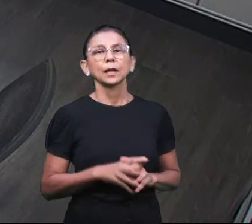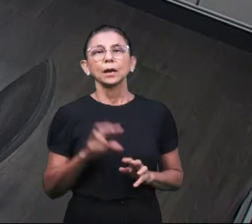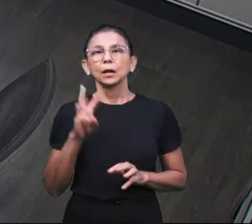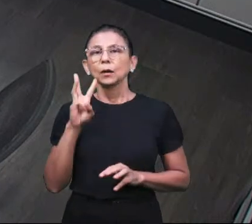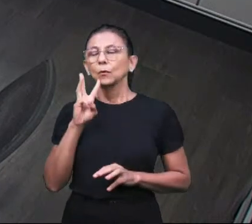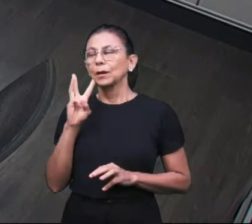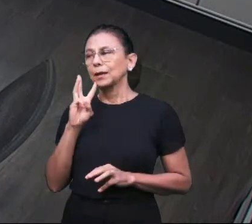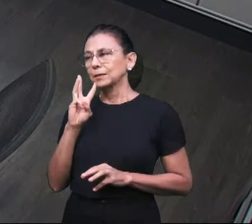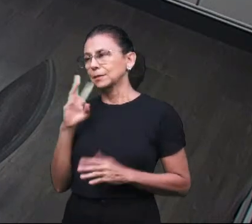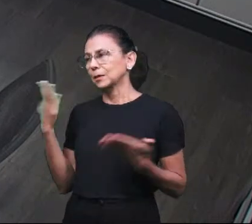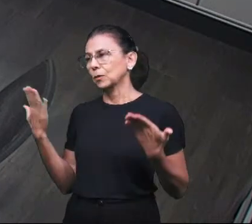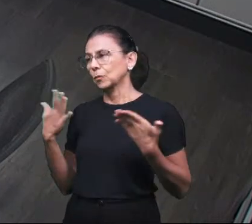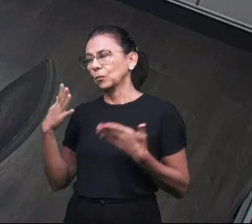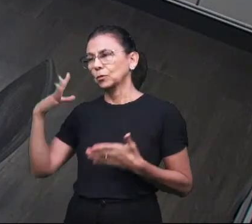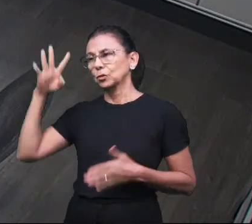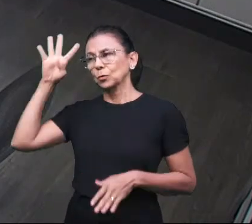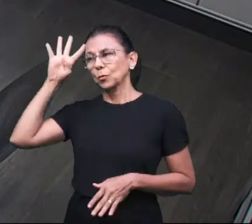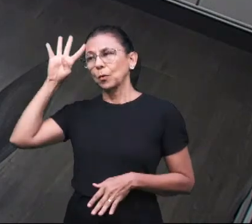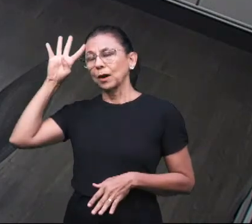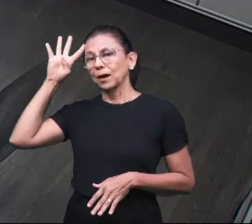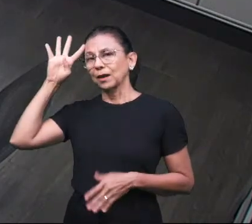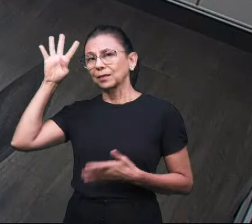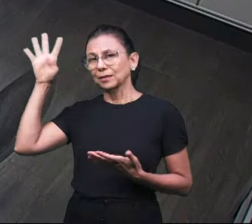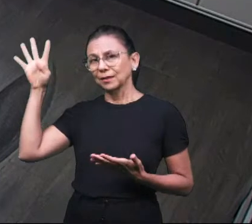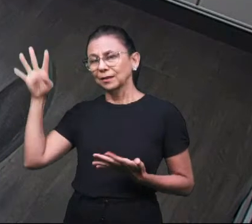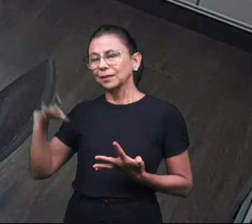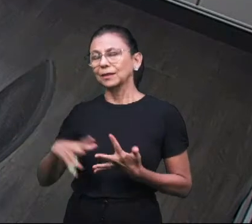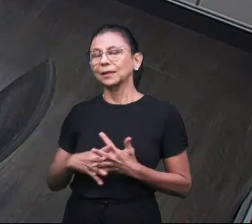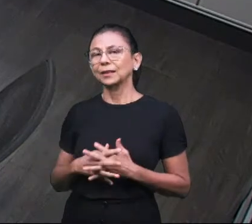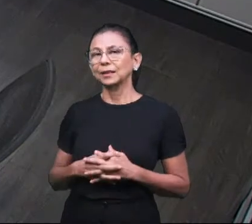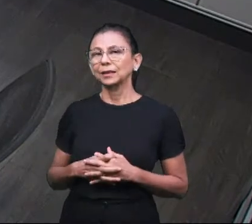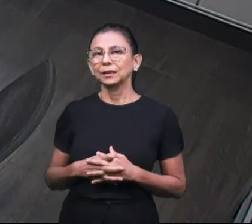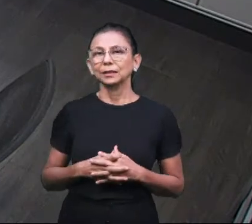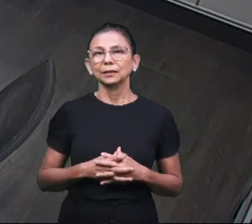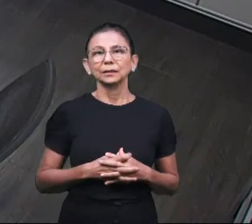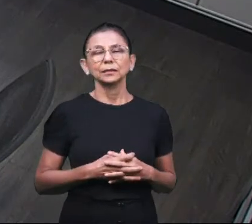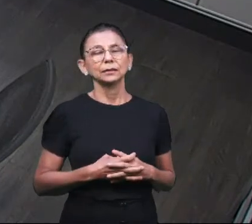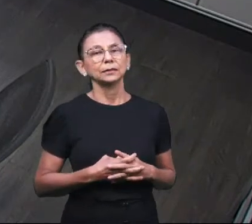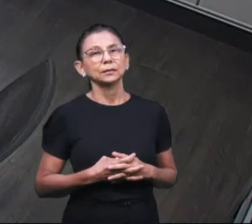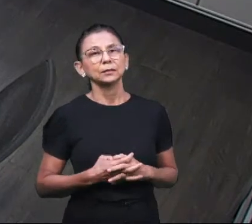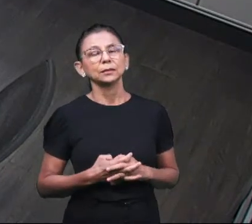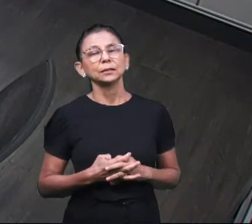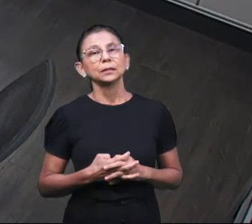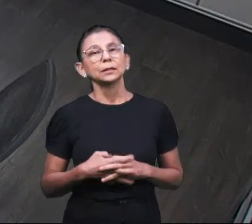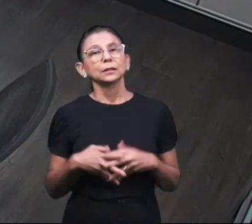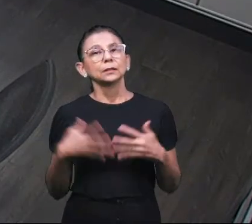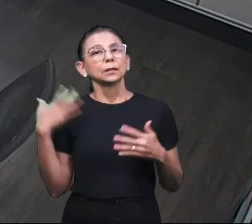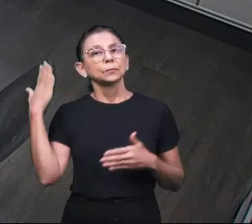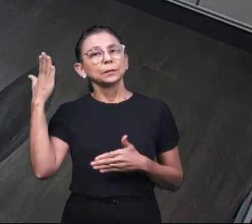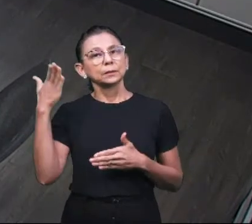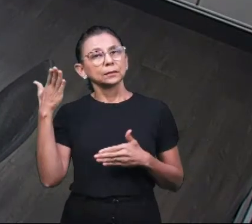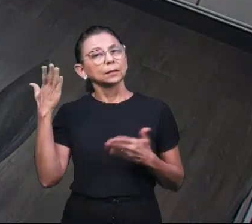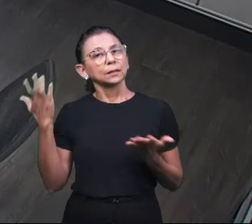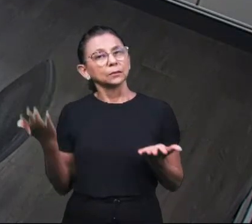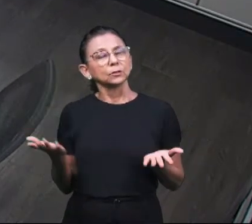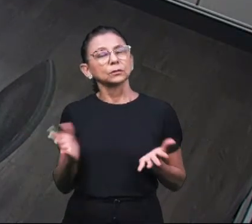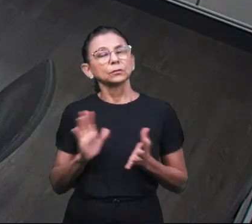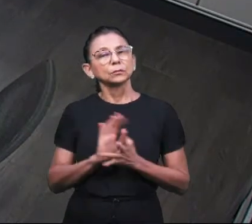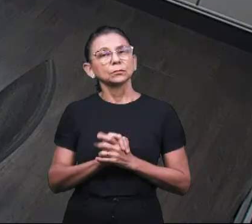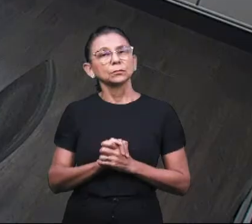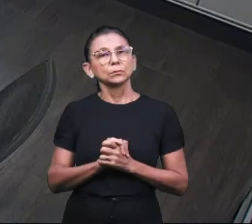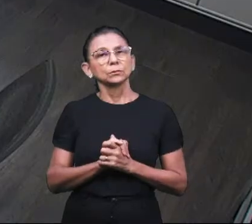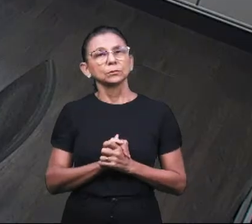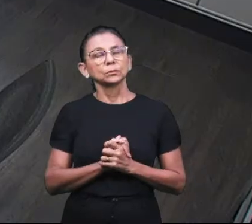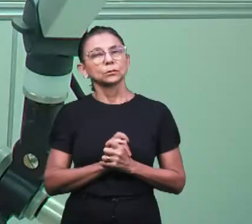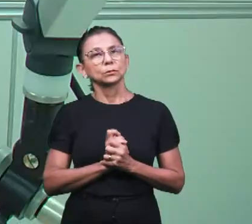um dia em que a palavra, normalmente a condução do culto, embora